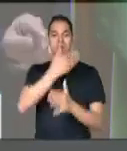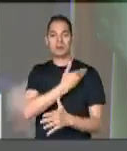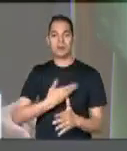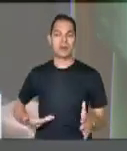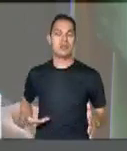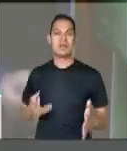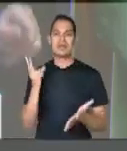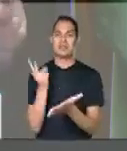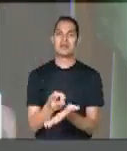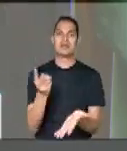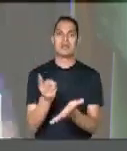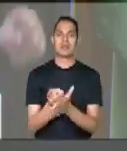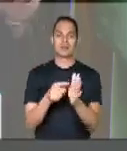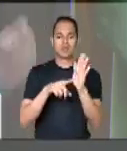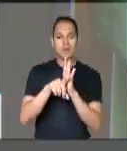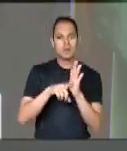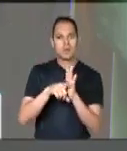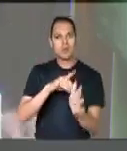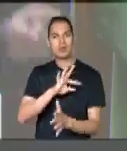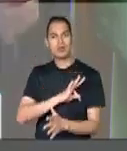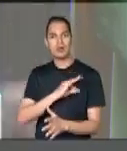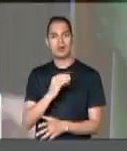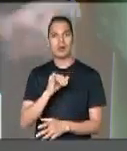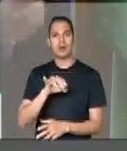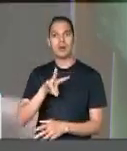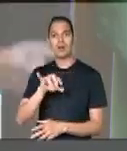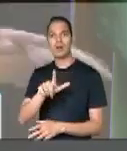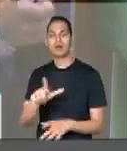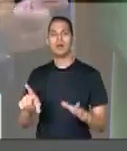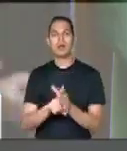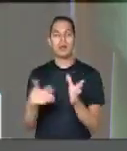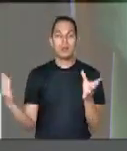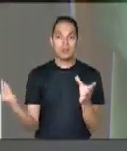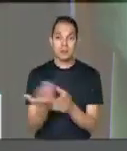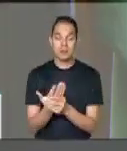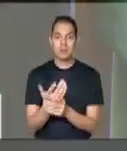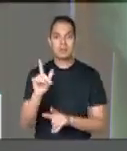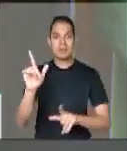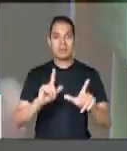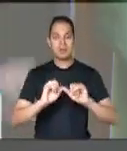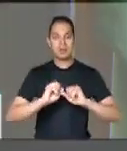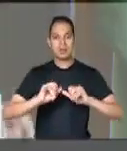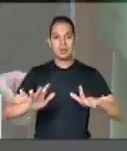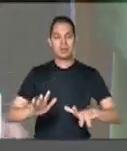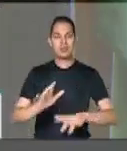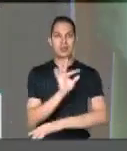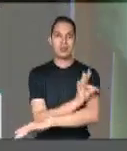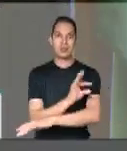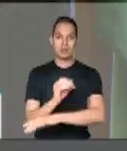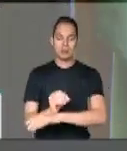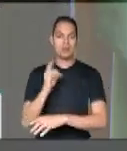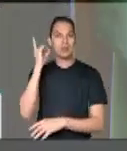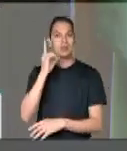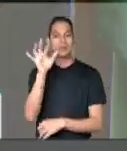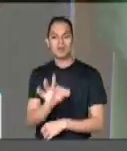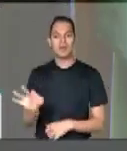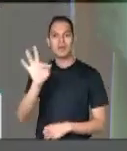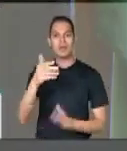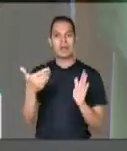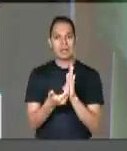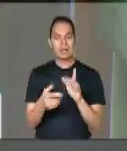momento investigações da Polícia Civil e em denúncias da imprensa do Estado de Tocantins. Deputado federal aqui nesta casa, senador